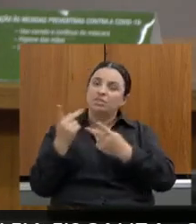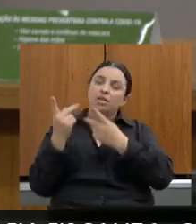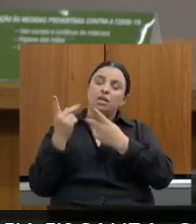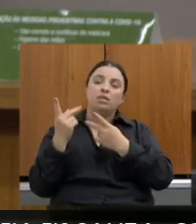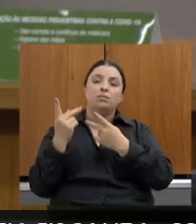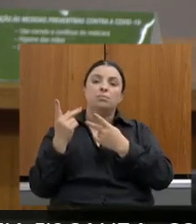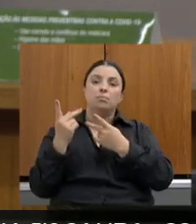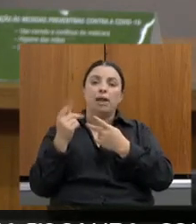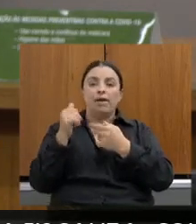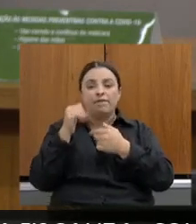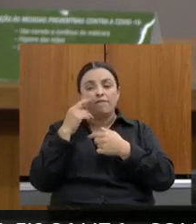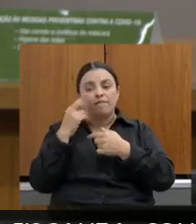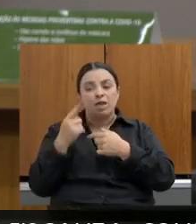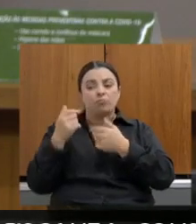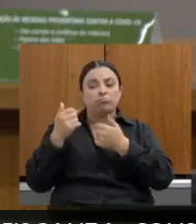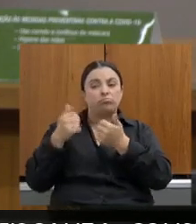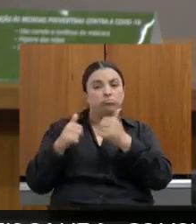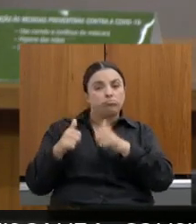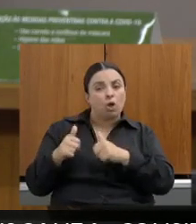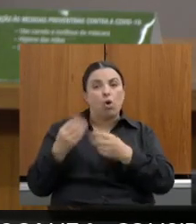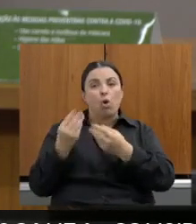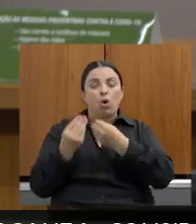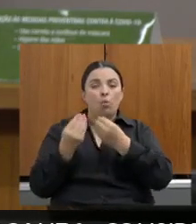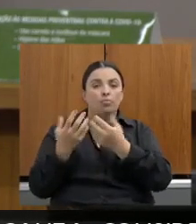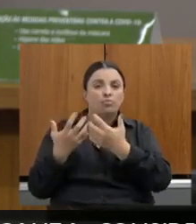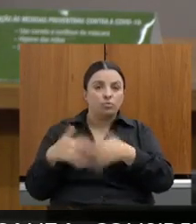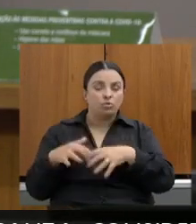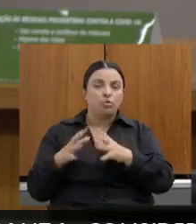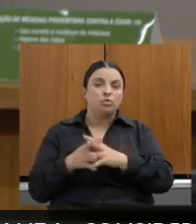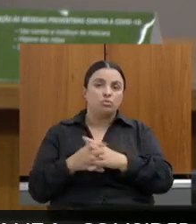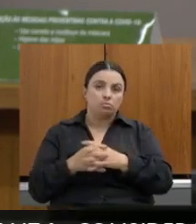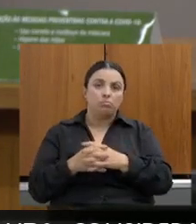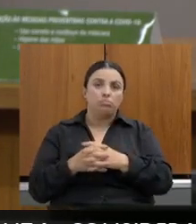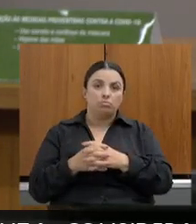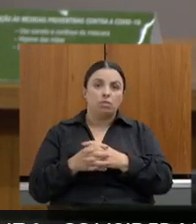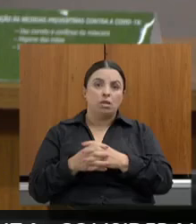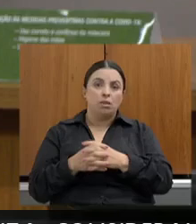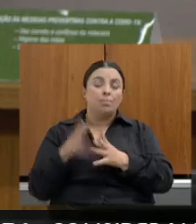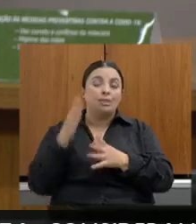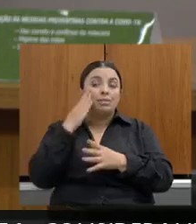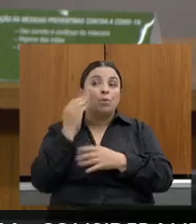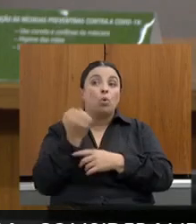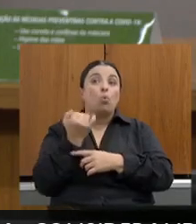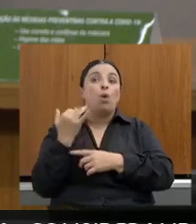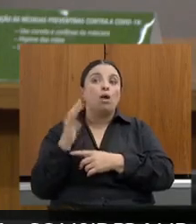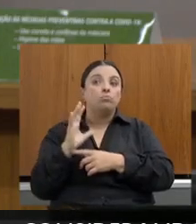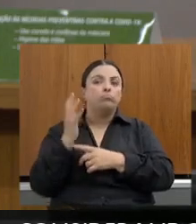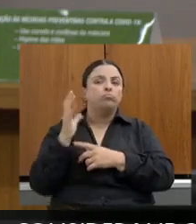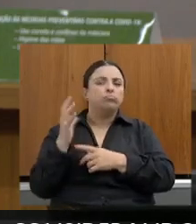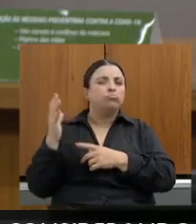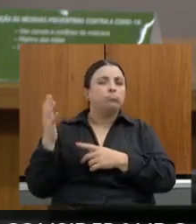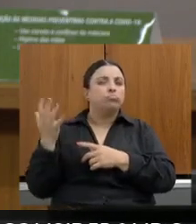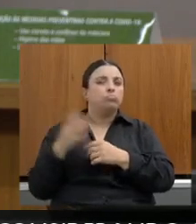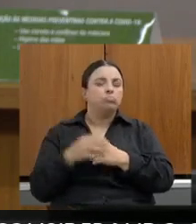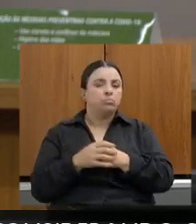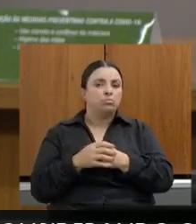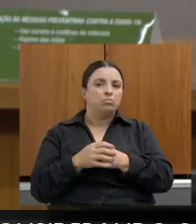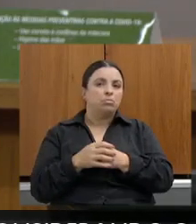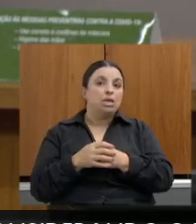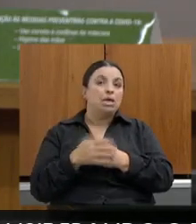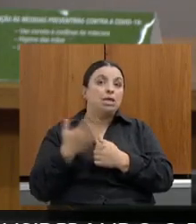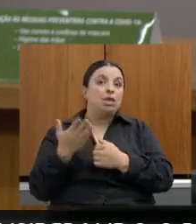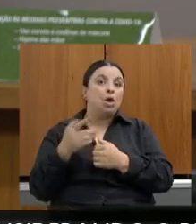aferir o funcionamento com esse destaque Grand para o número de casos então o número de casos